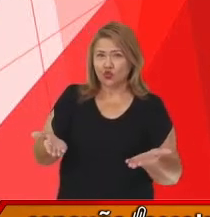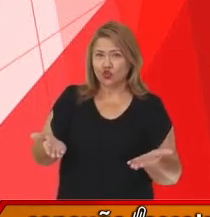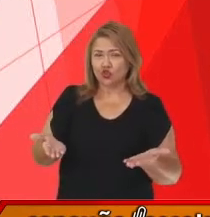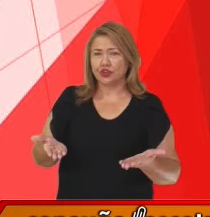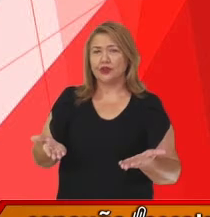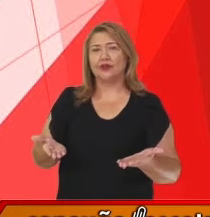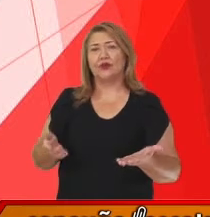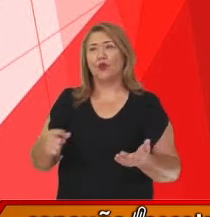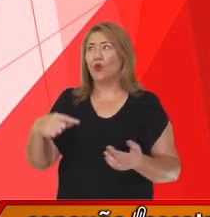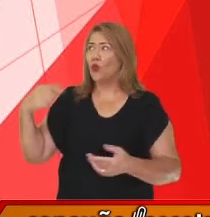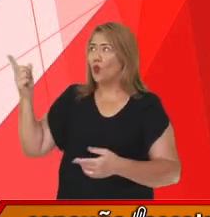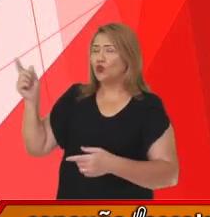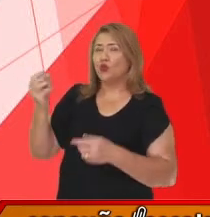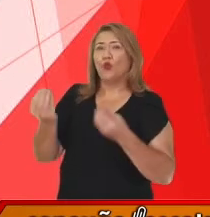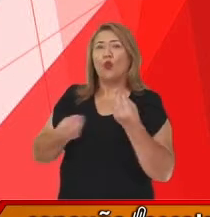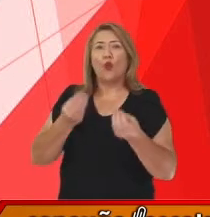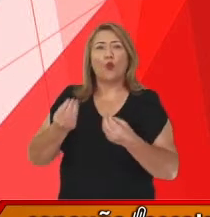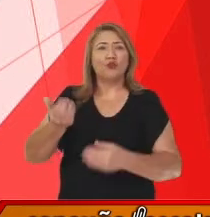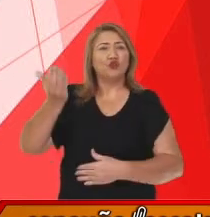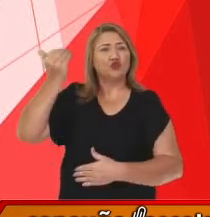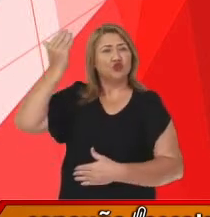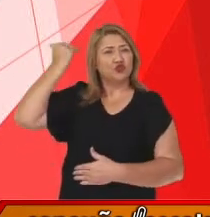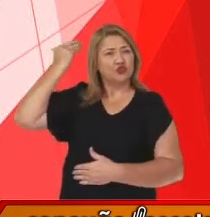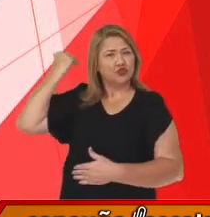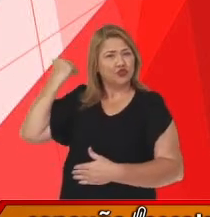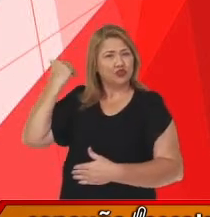como ele era nos idos de